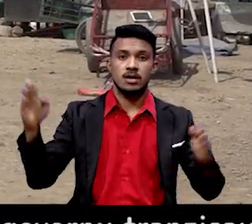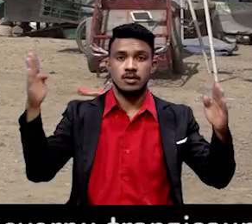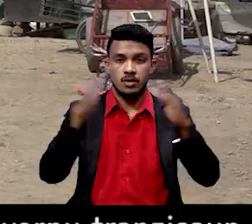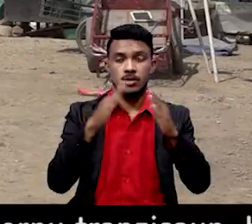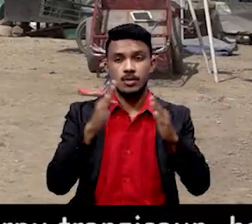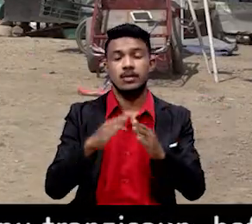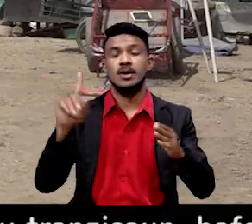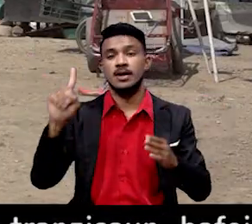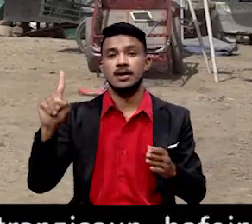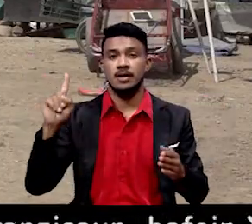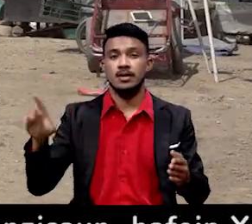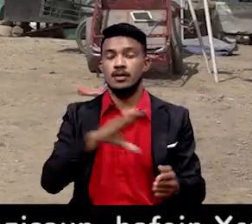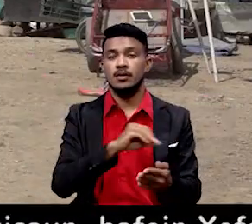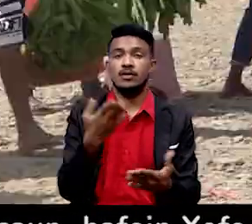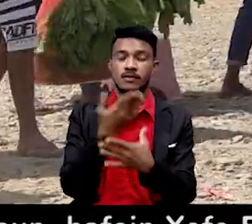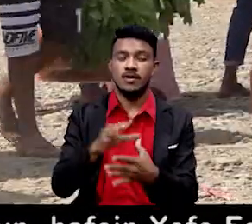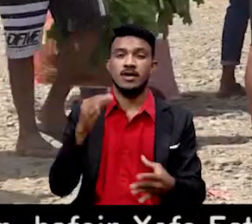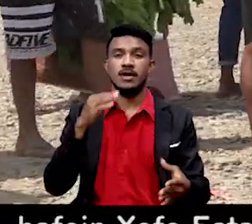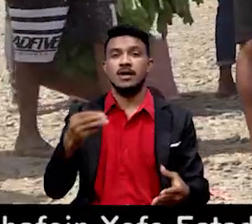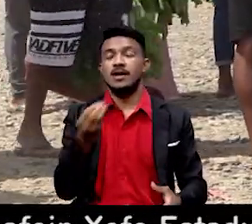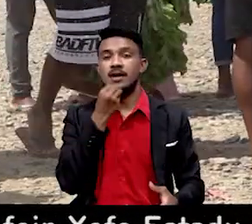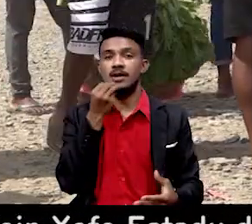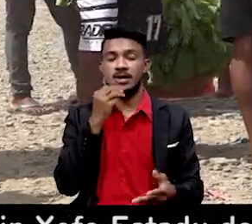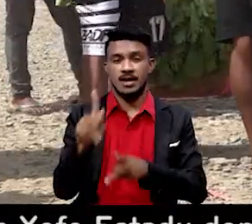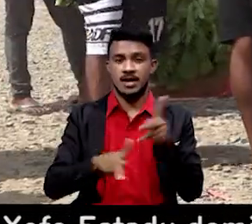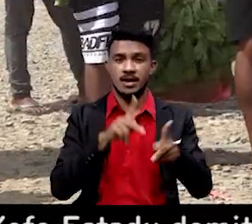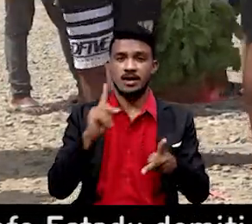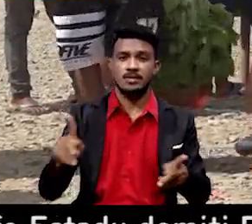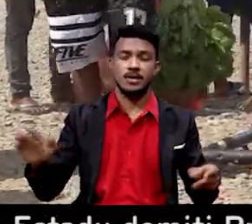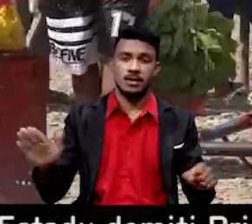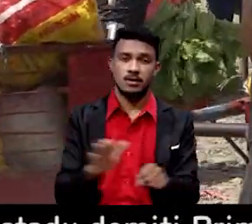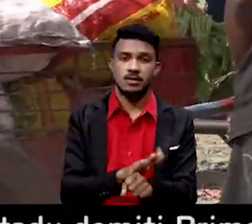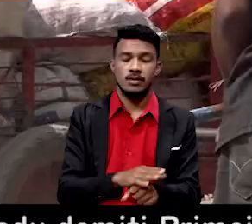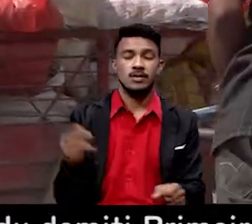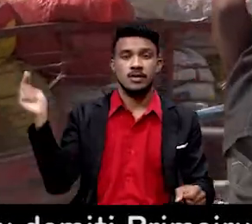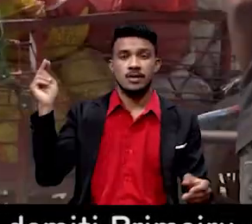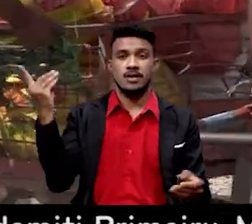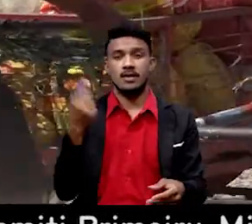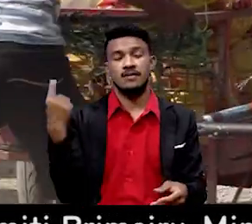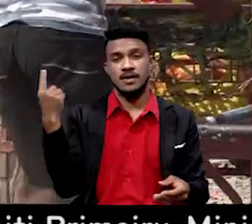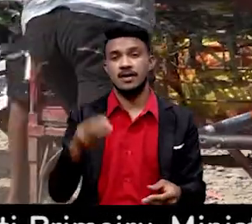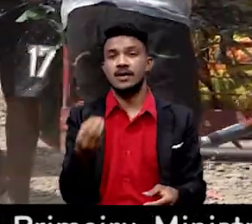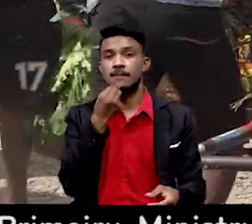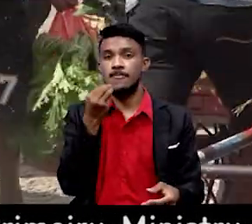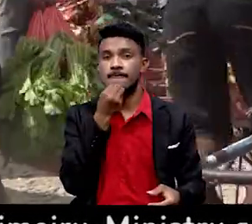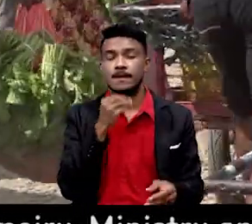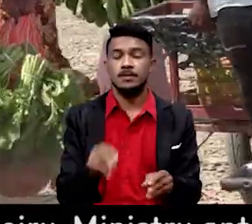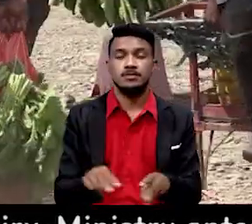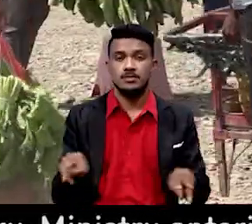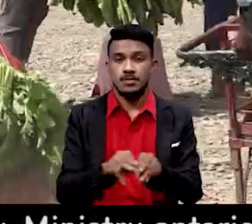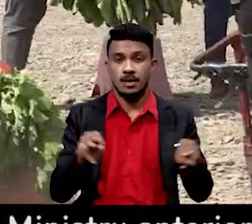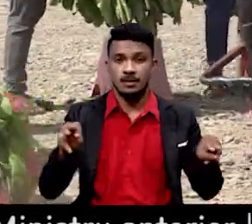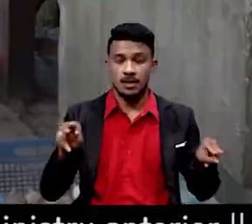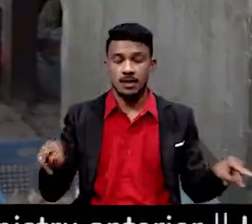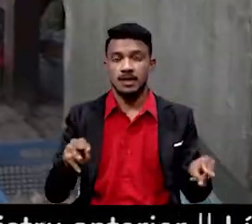básica, mudar medida a tua ajuda cidadão, pela racono na fatem necessidade básica sira e amos medida ato apoio o setor